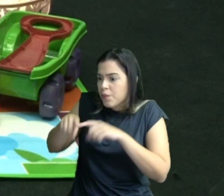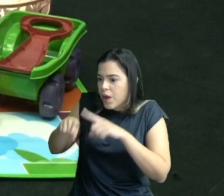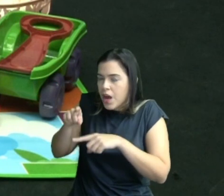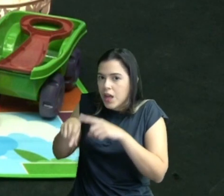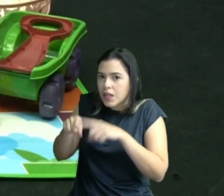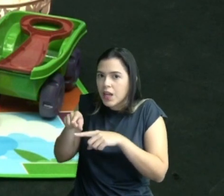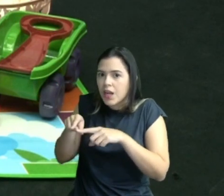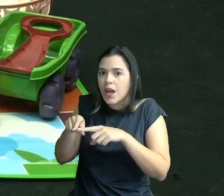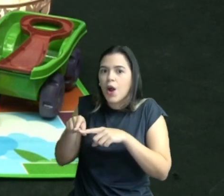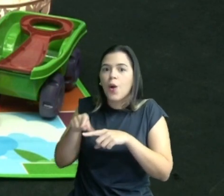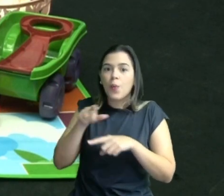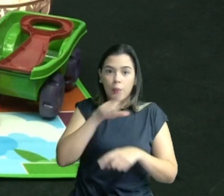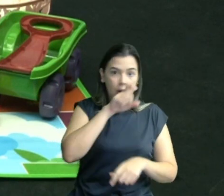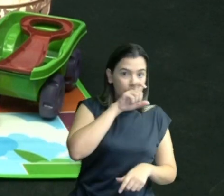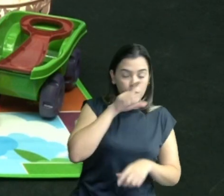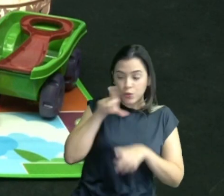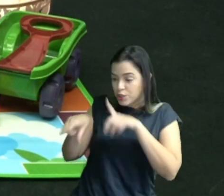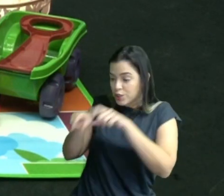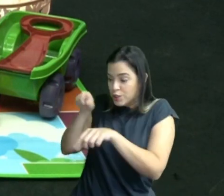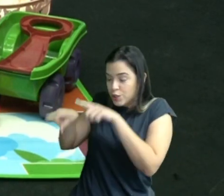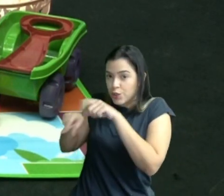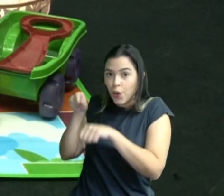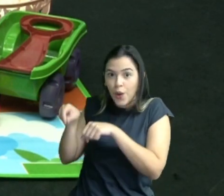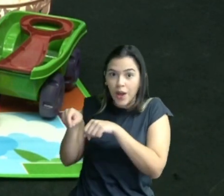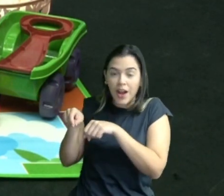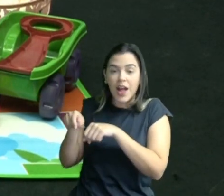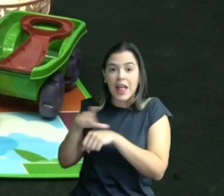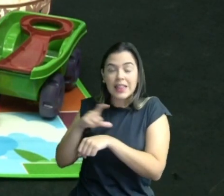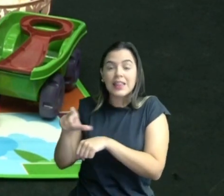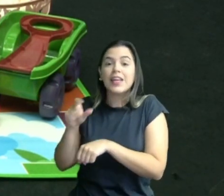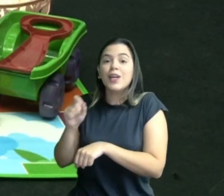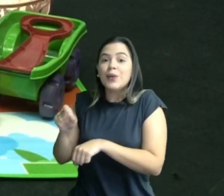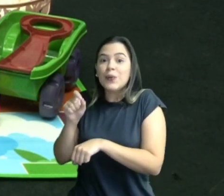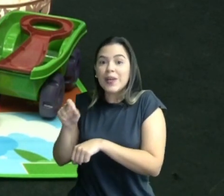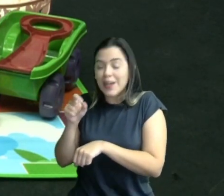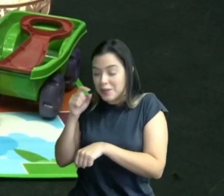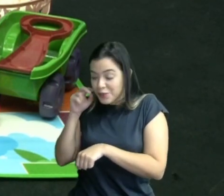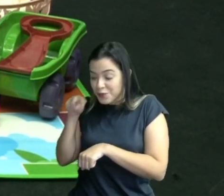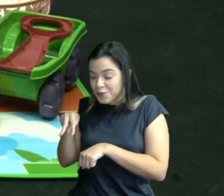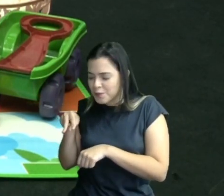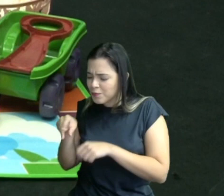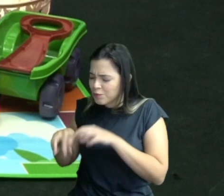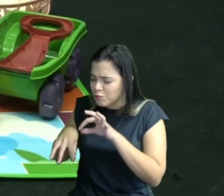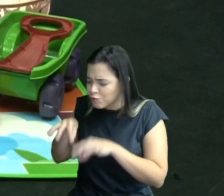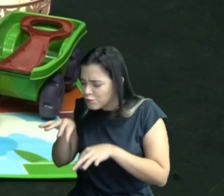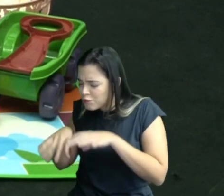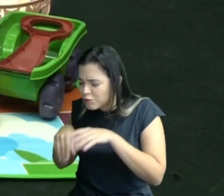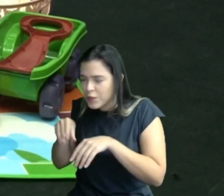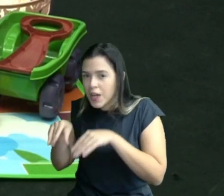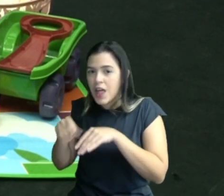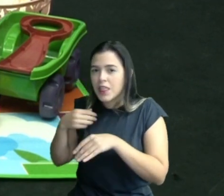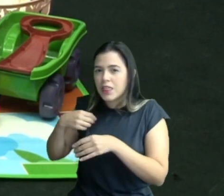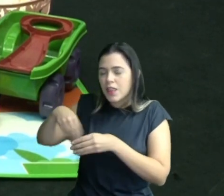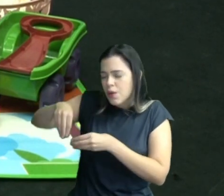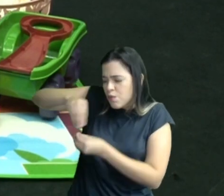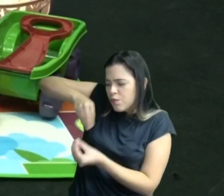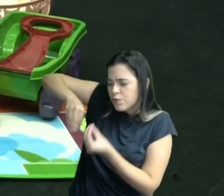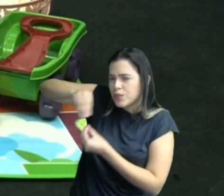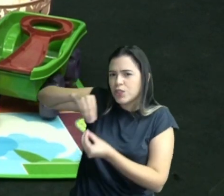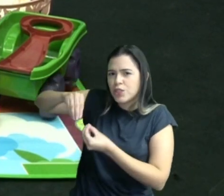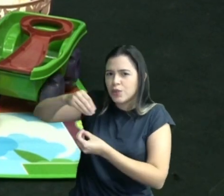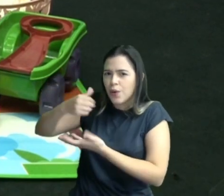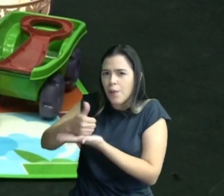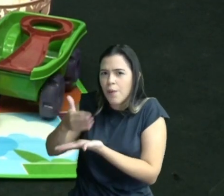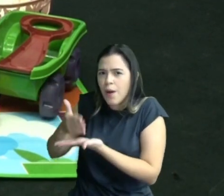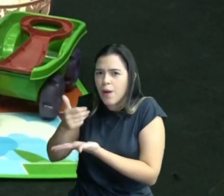para bruxa escolher olha só tem até ó deixa eu ver aqui tem mistura para torta de menino